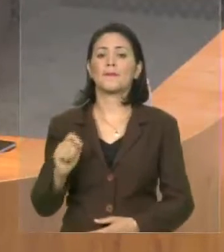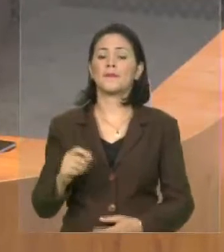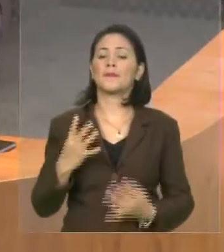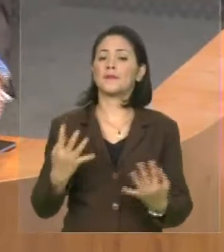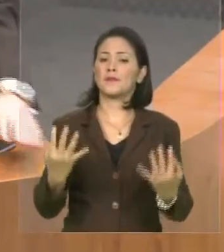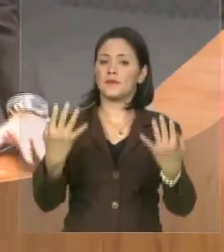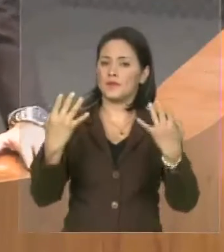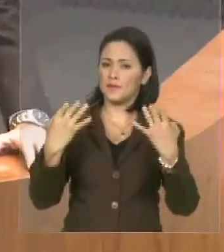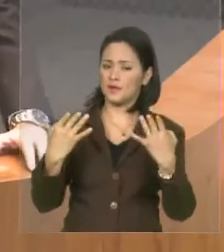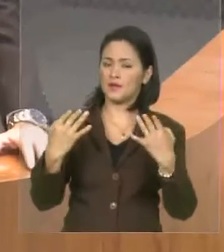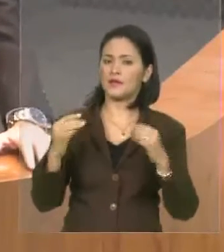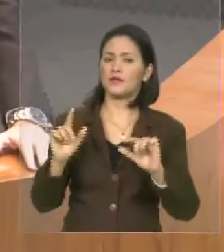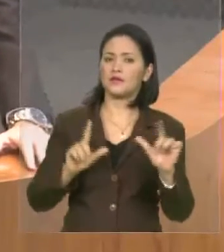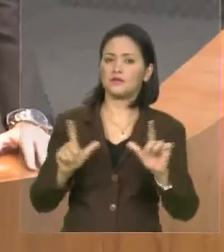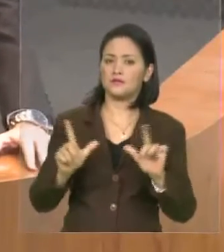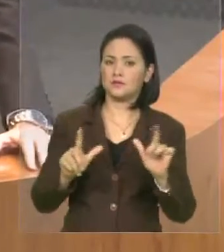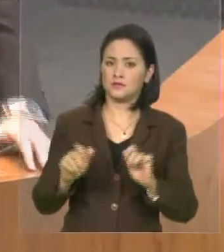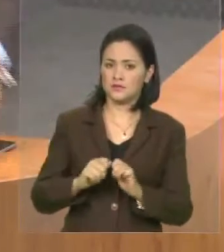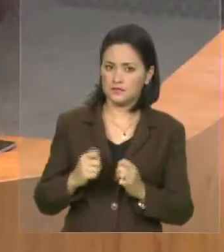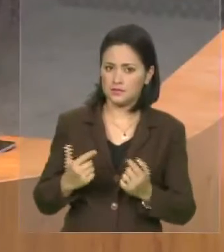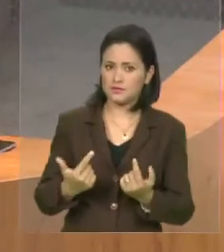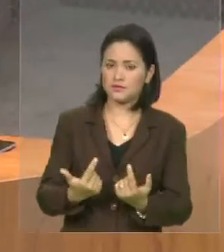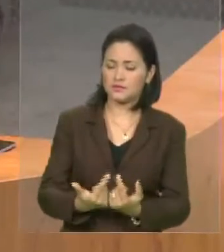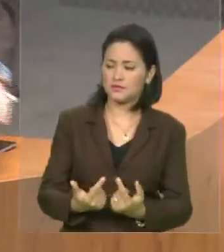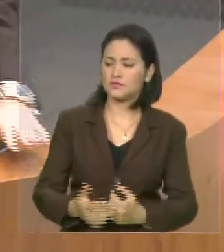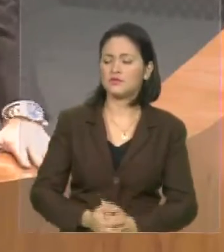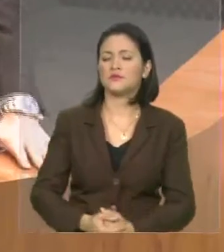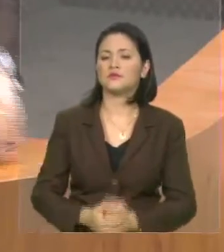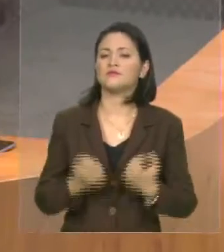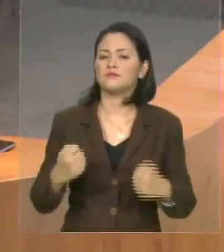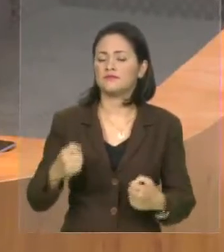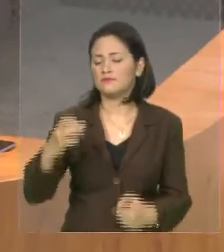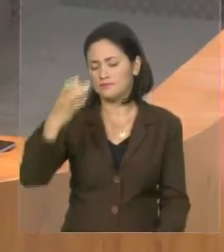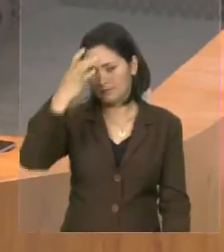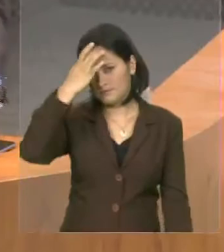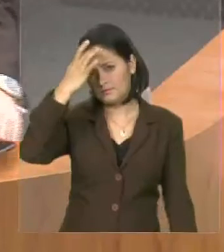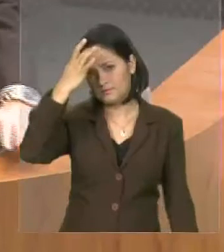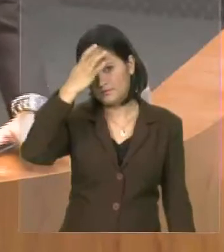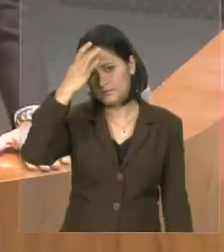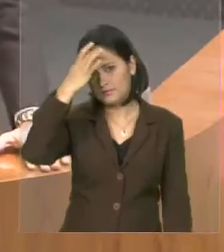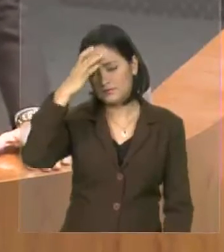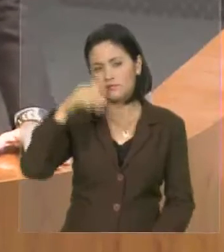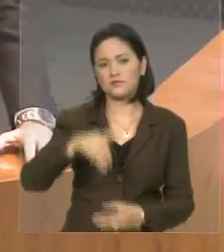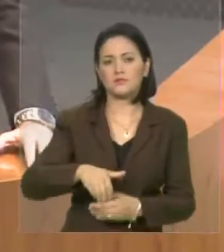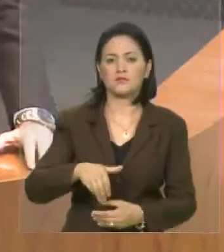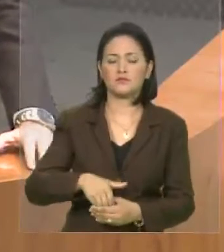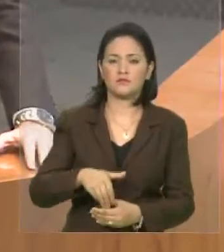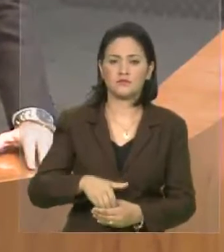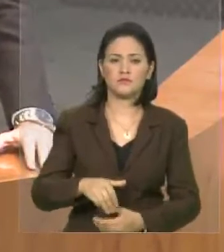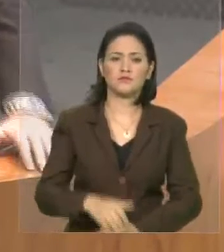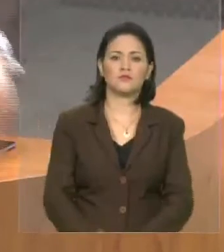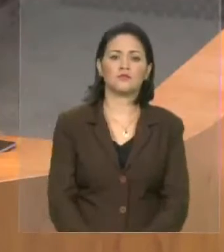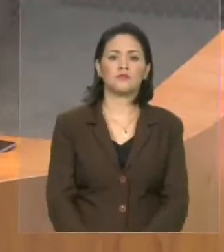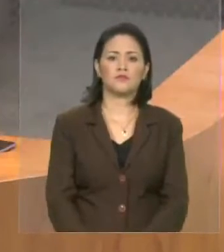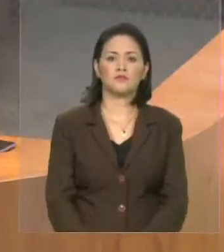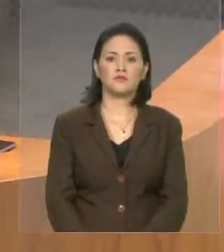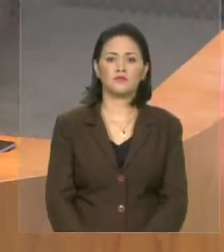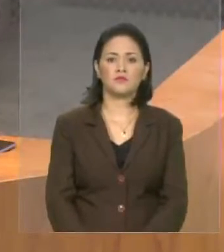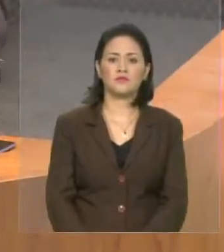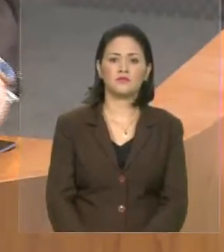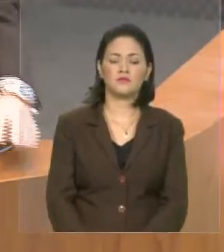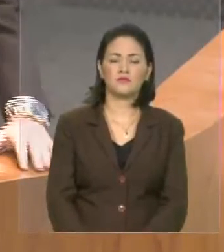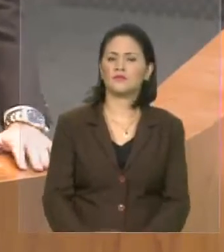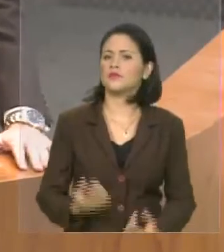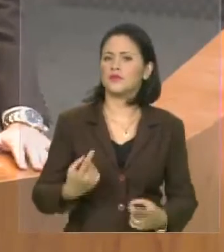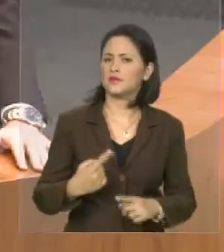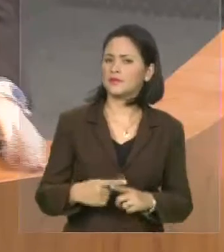vendo a TV Assembleia, vote consciente, não venda o seu voto, não se deixe enganar.